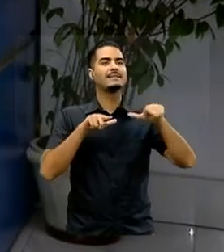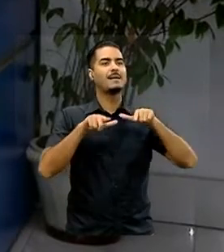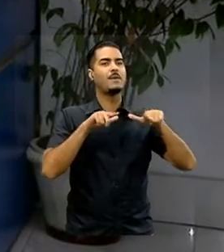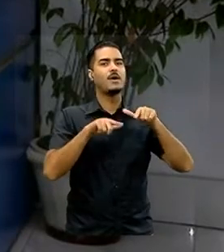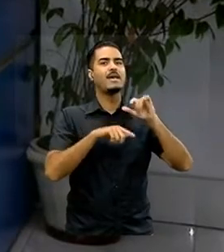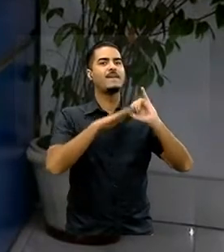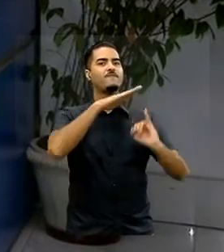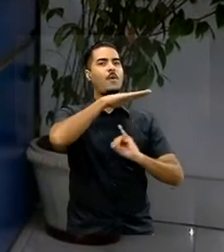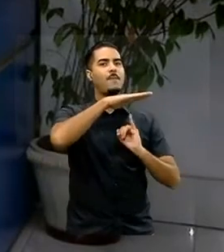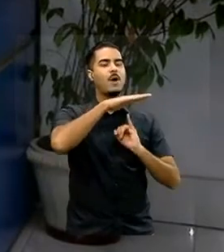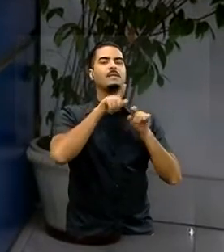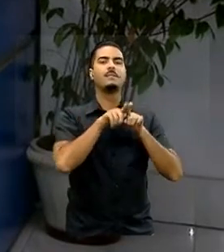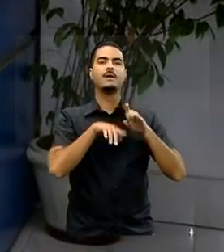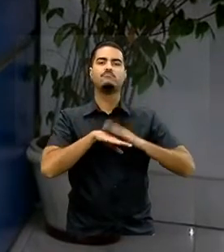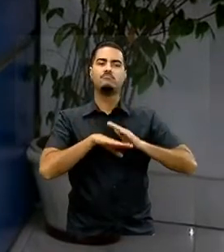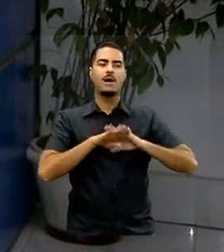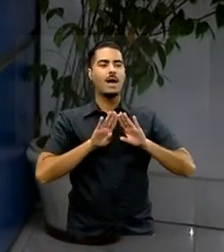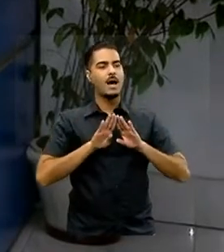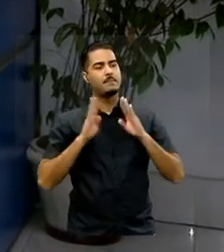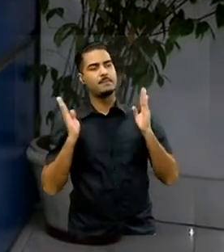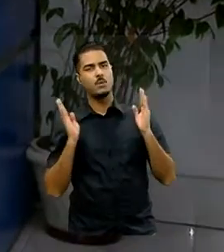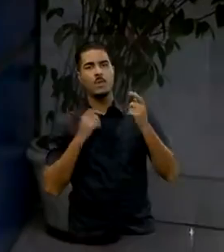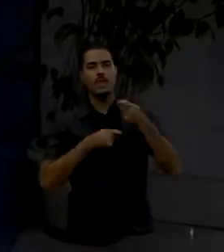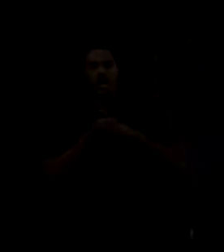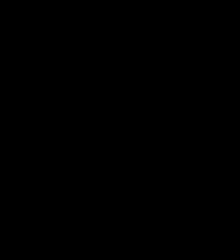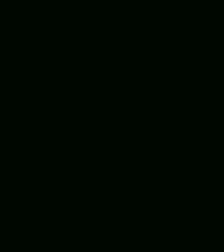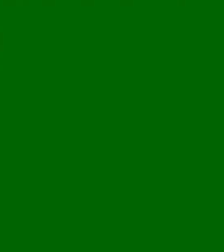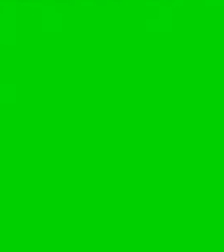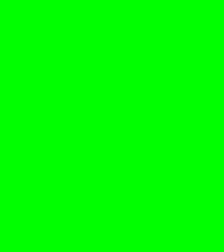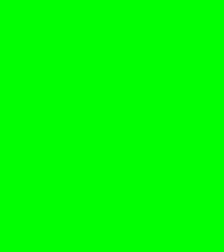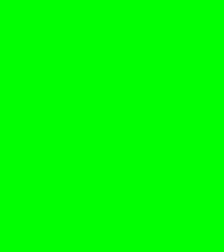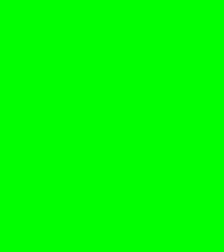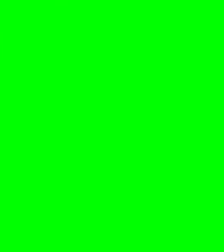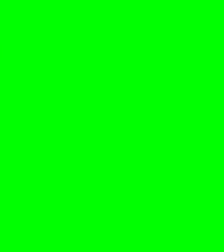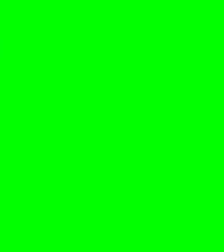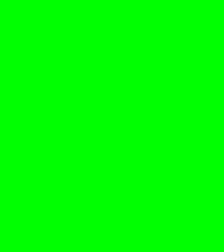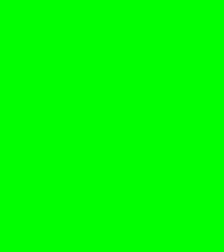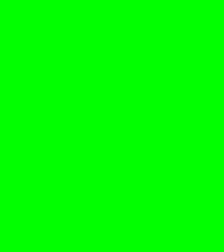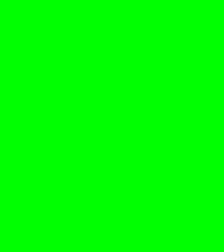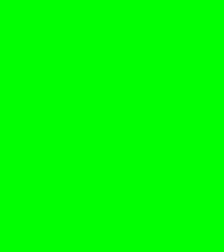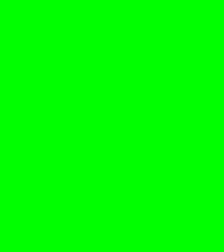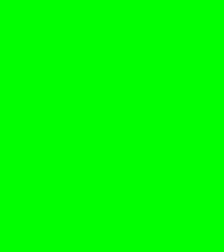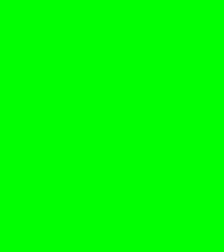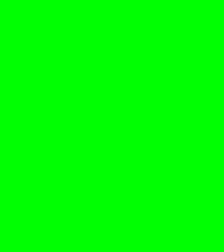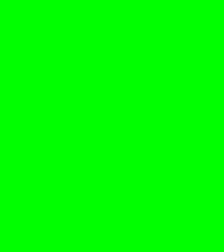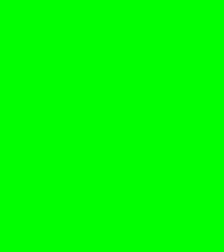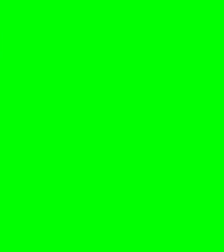de trabalhadores por conta própria. Mas, ainda assim, o ano terminou...